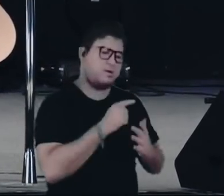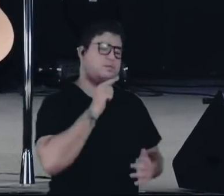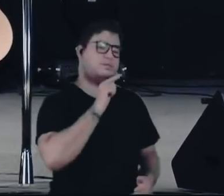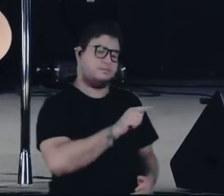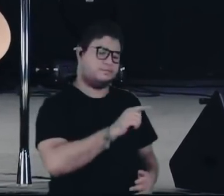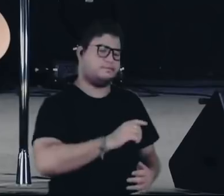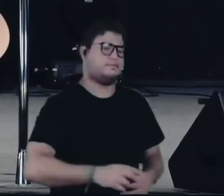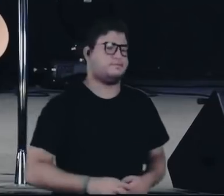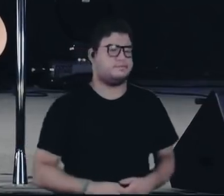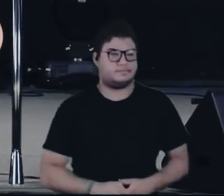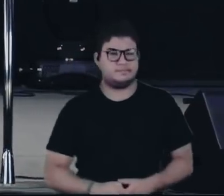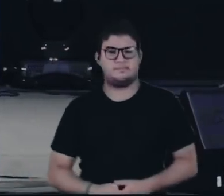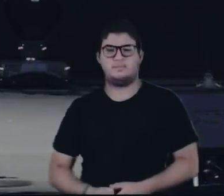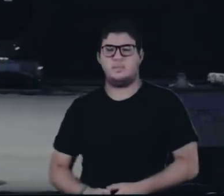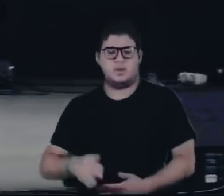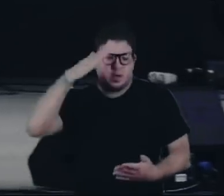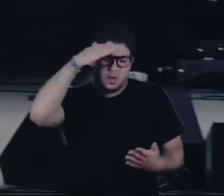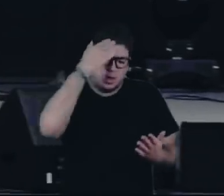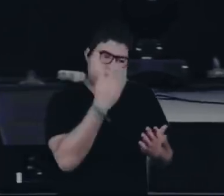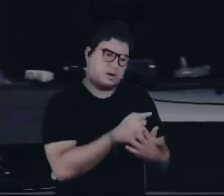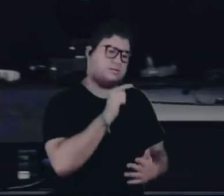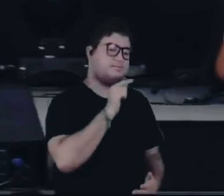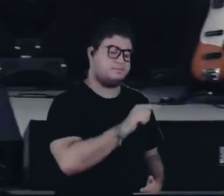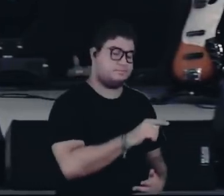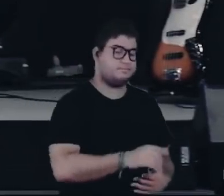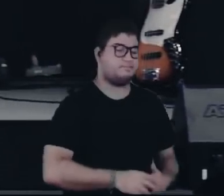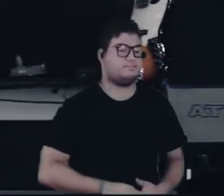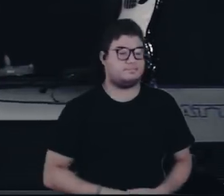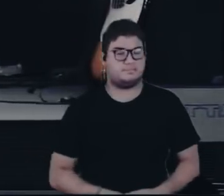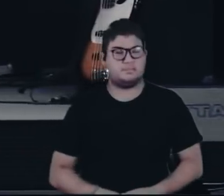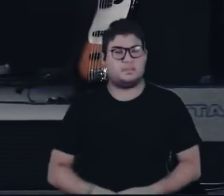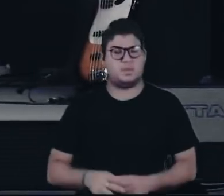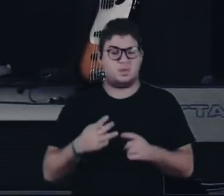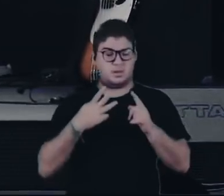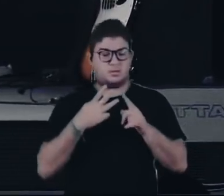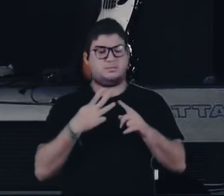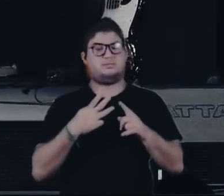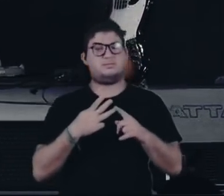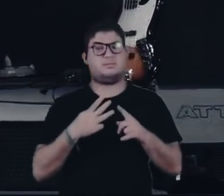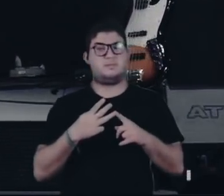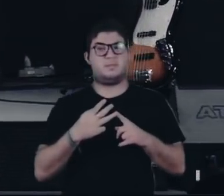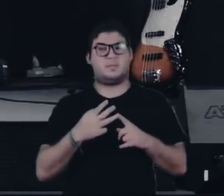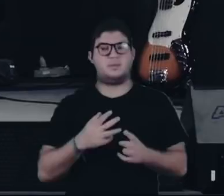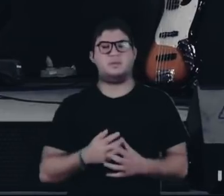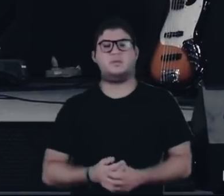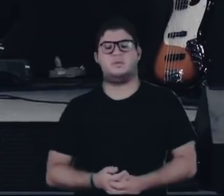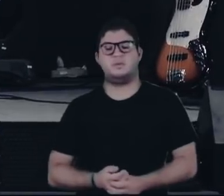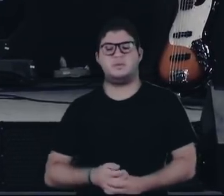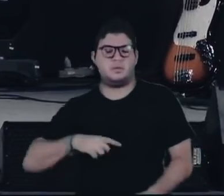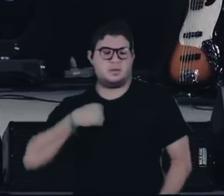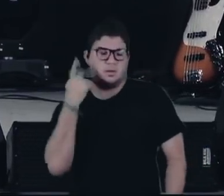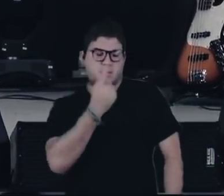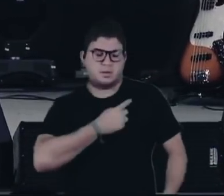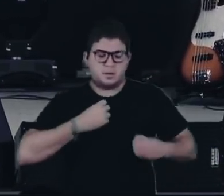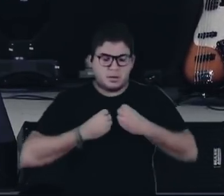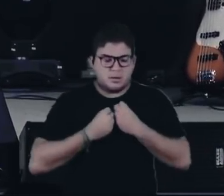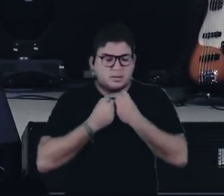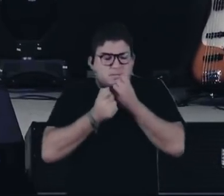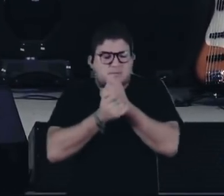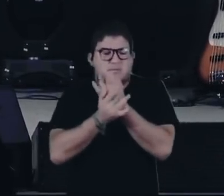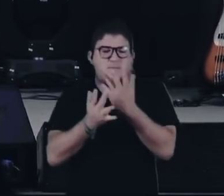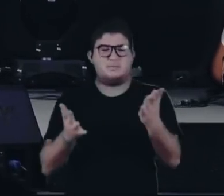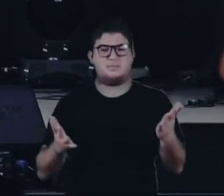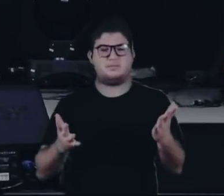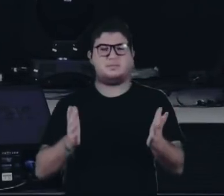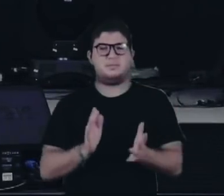em você. Eu acredito em você. Em último lugar, nós somos doadores. Esse